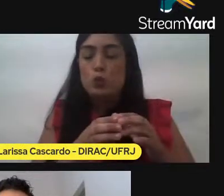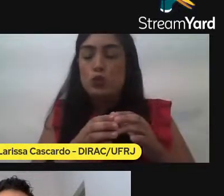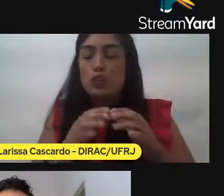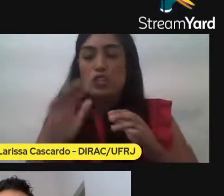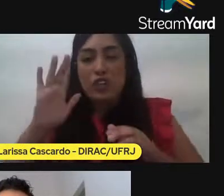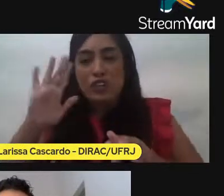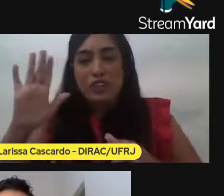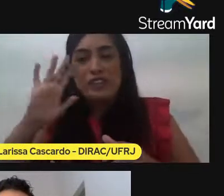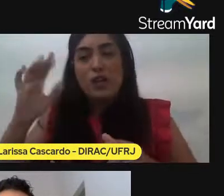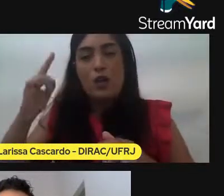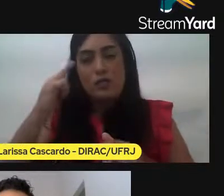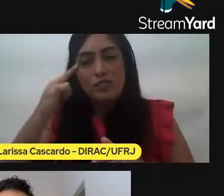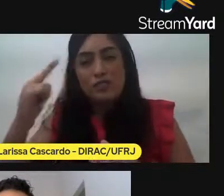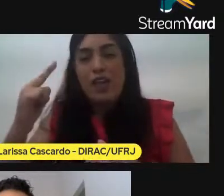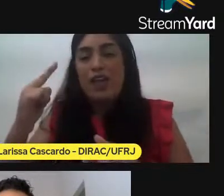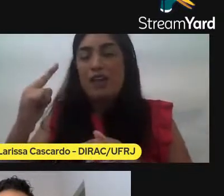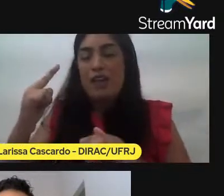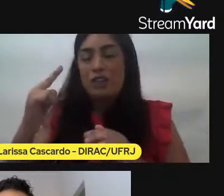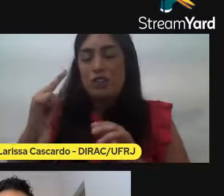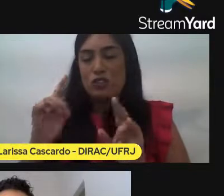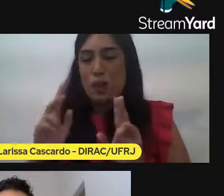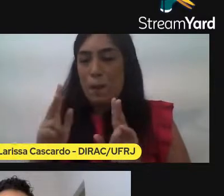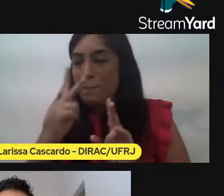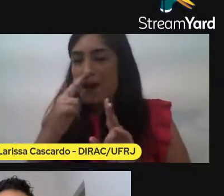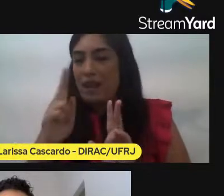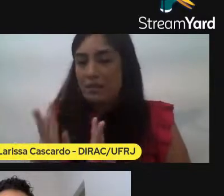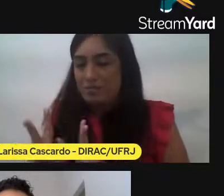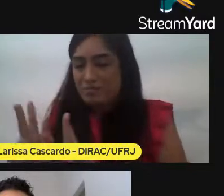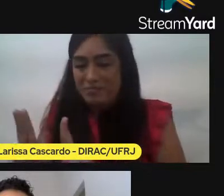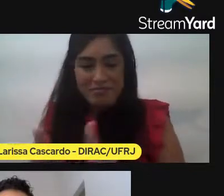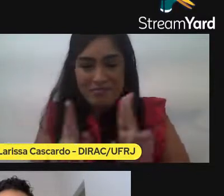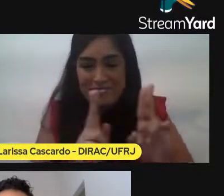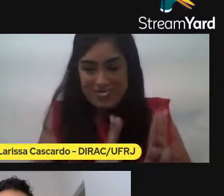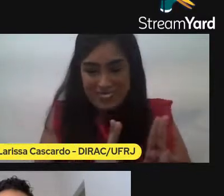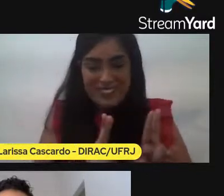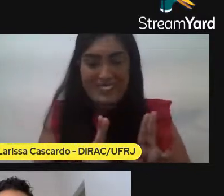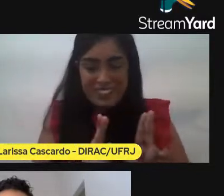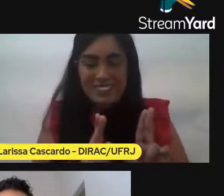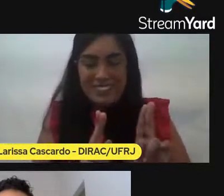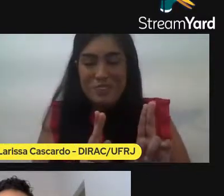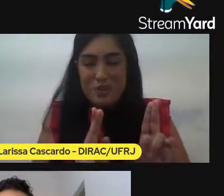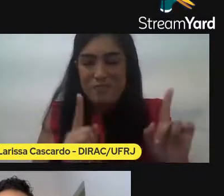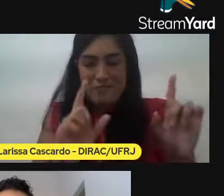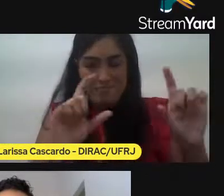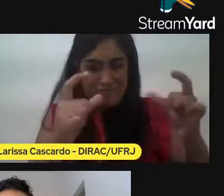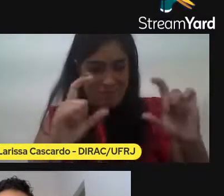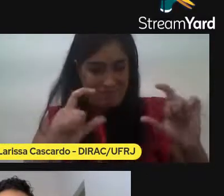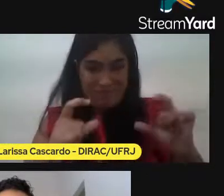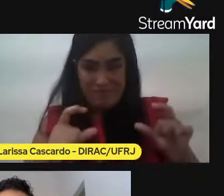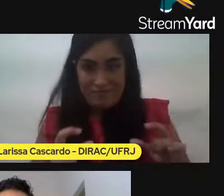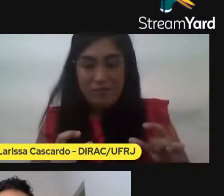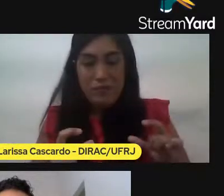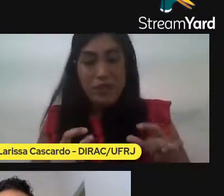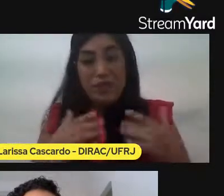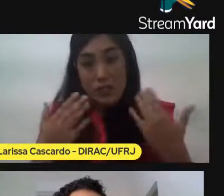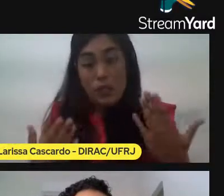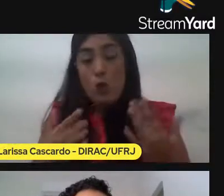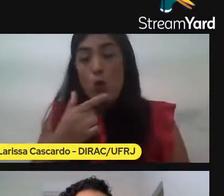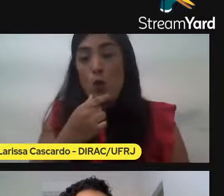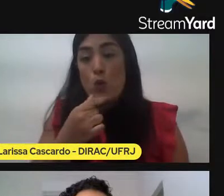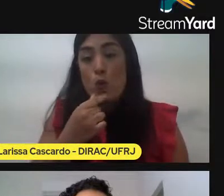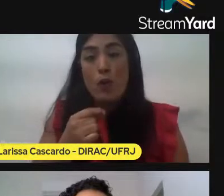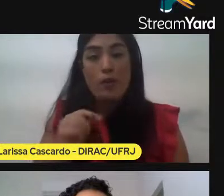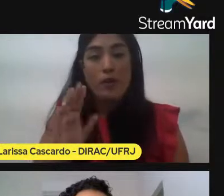reflexões, de divagações que o semi-heterónimo Bernardo Soares faz